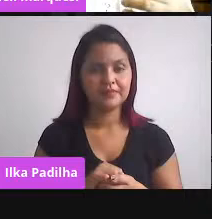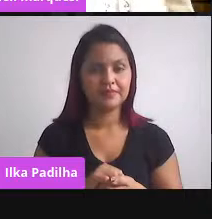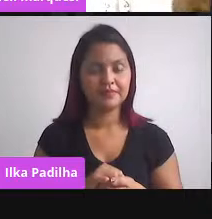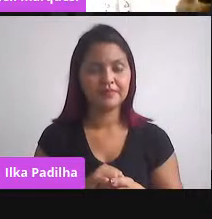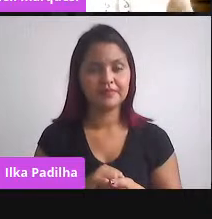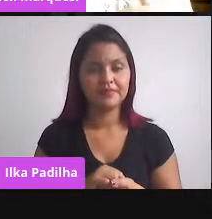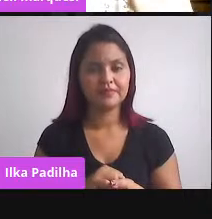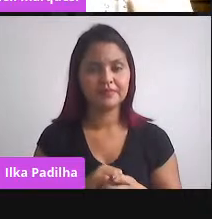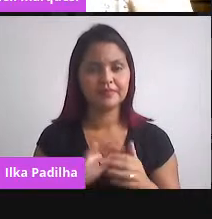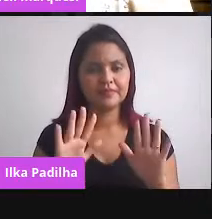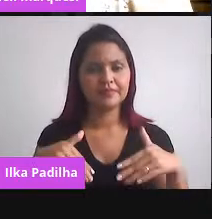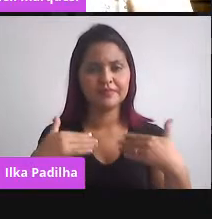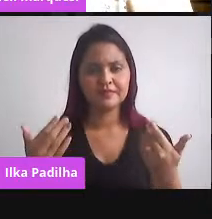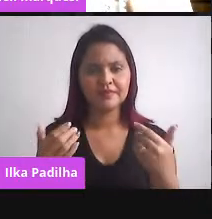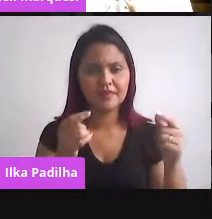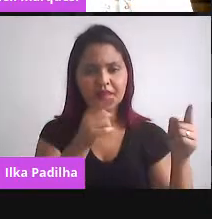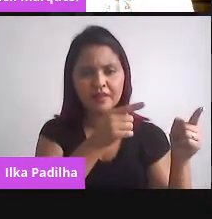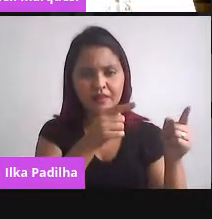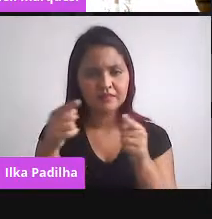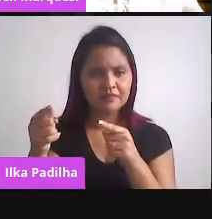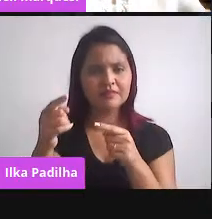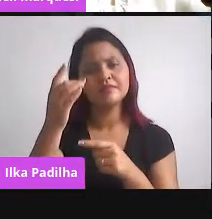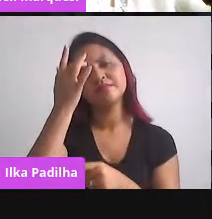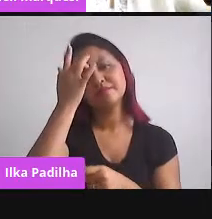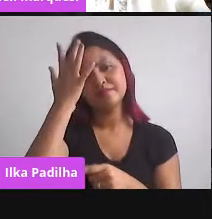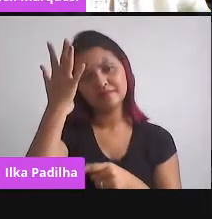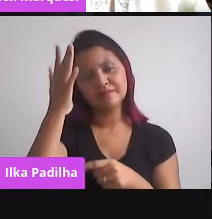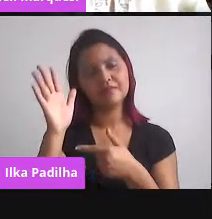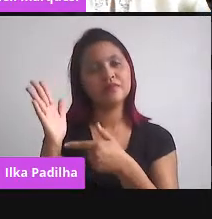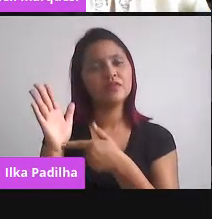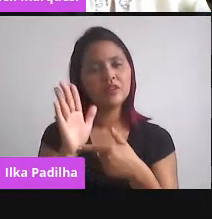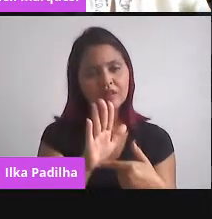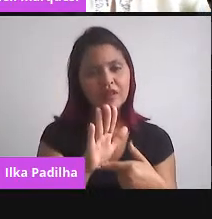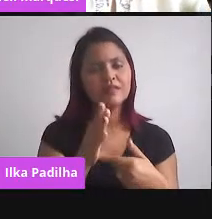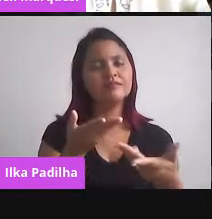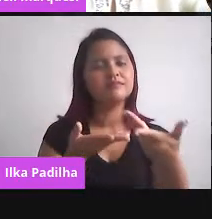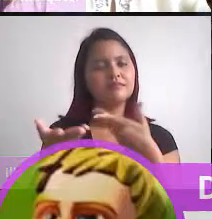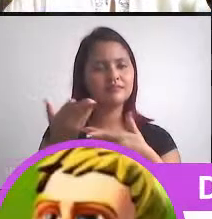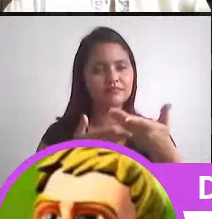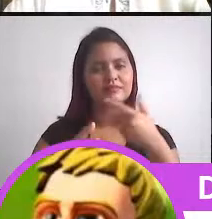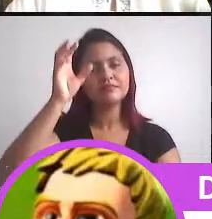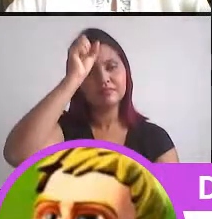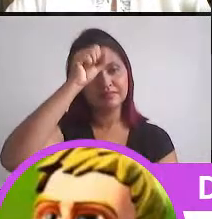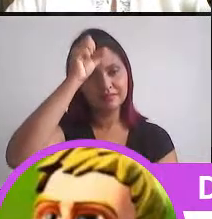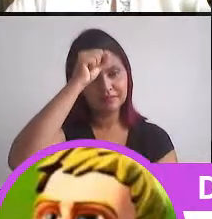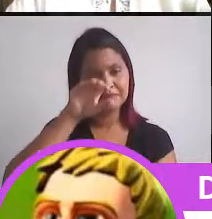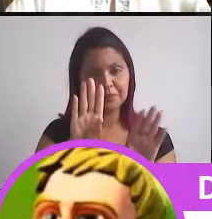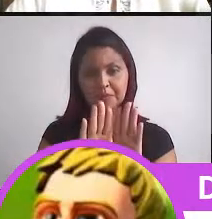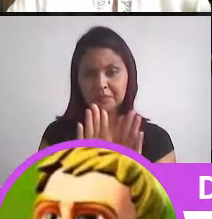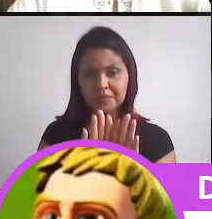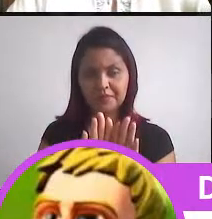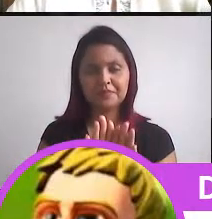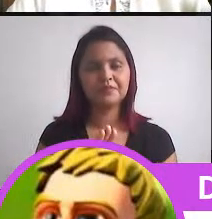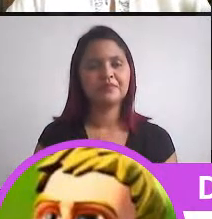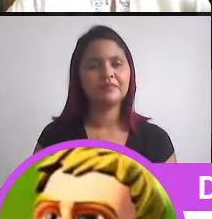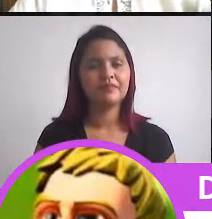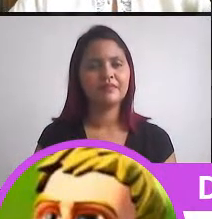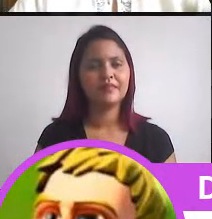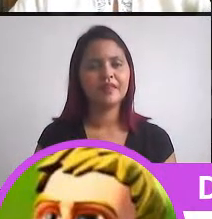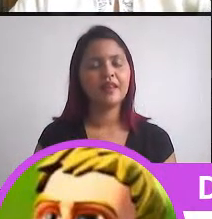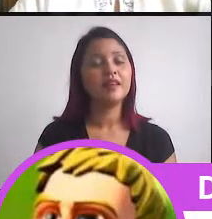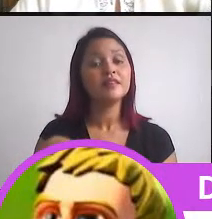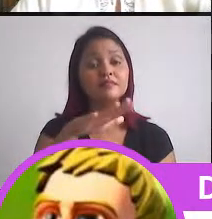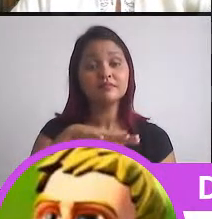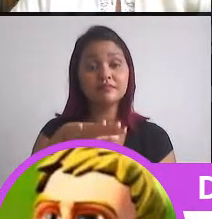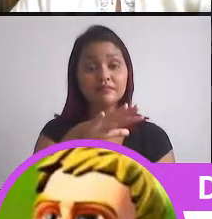Então, há sequências que facilitam essa interação e esse aprendizado, né? E aí, dentro das sequências,